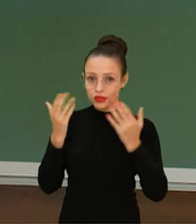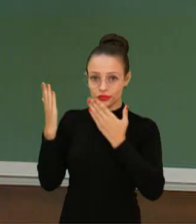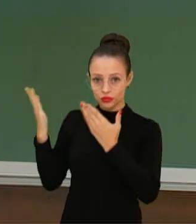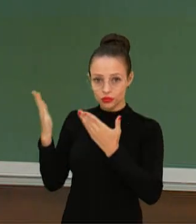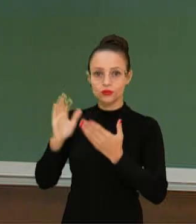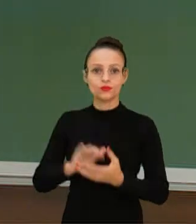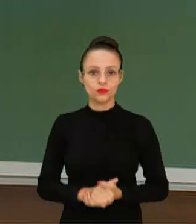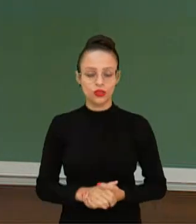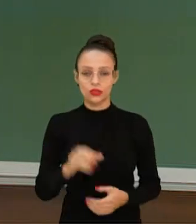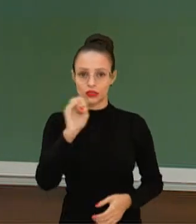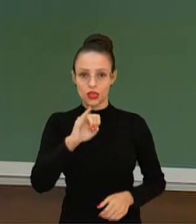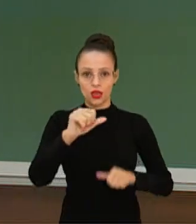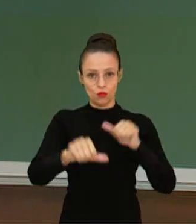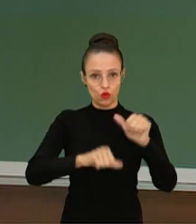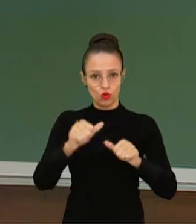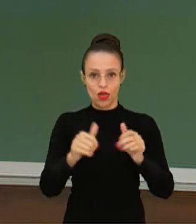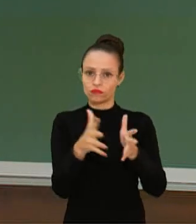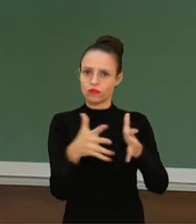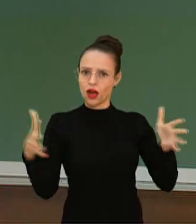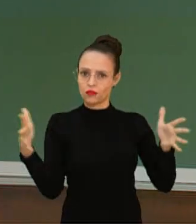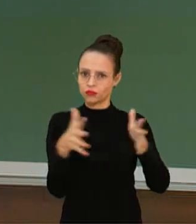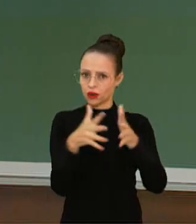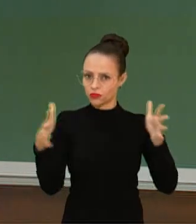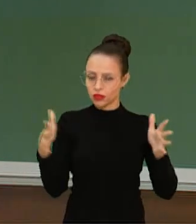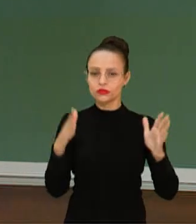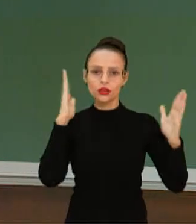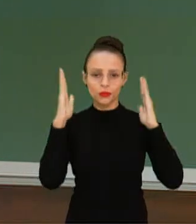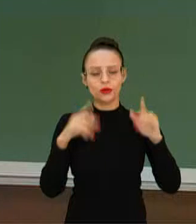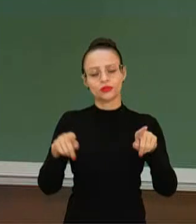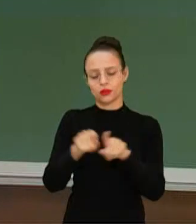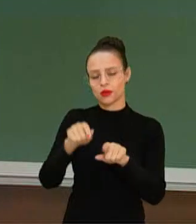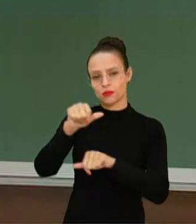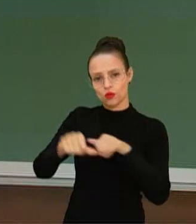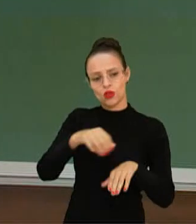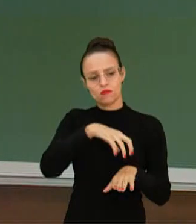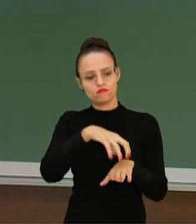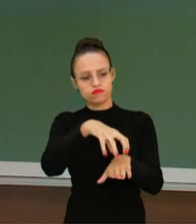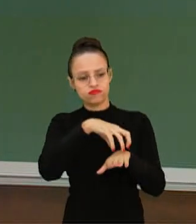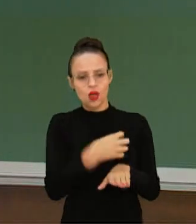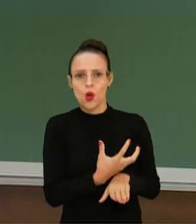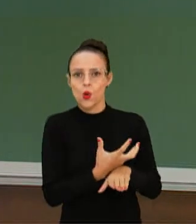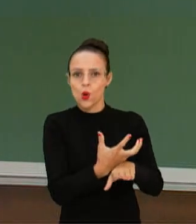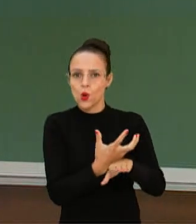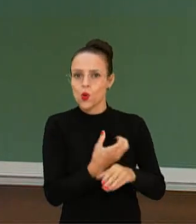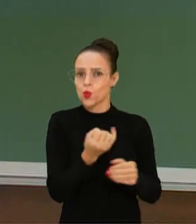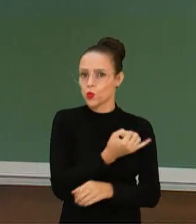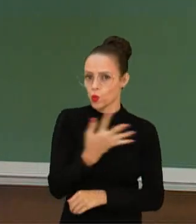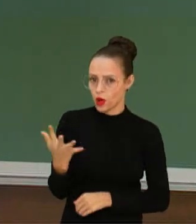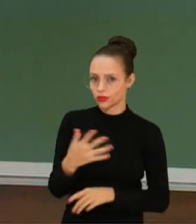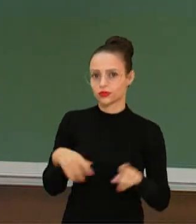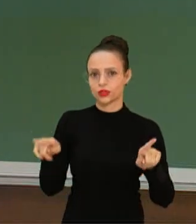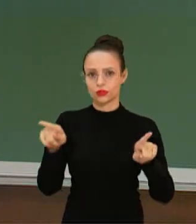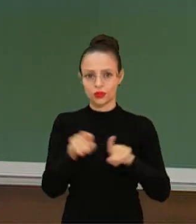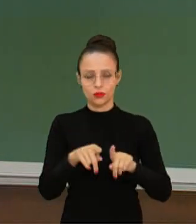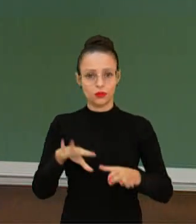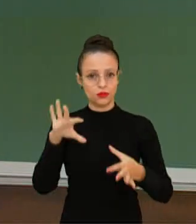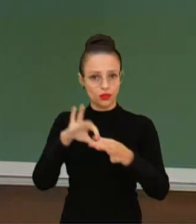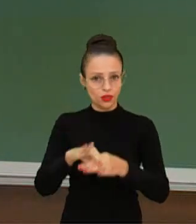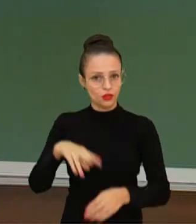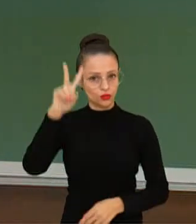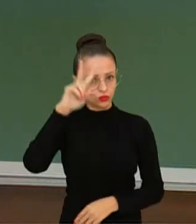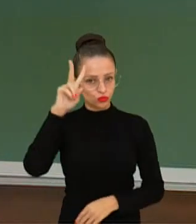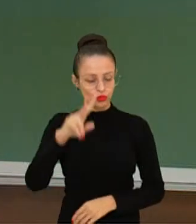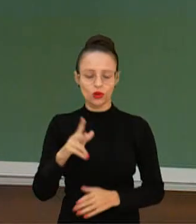deu. Se muda o tamanho do caminhão, muda a quantidade que ele transporta. Então, nós estamos dentro da mesma história, tá